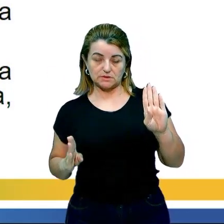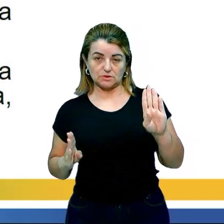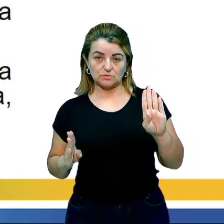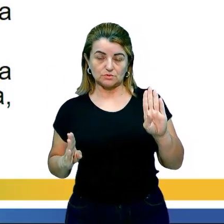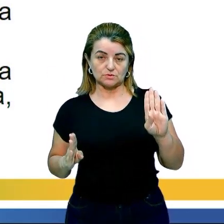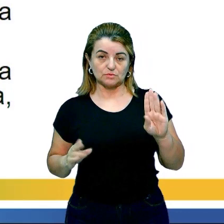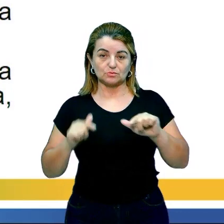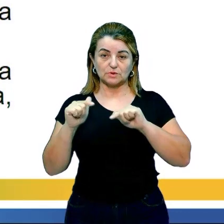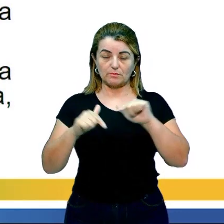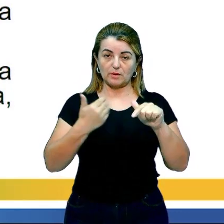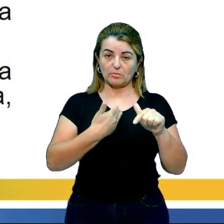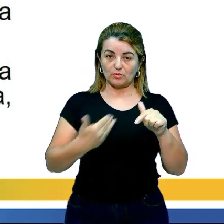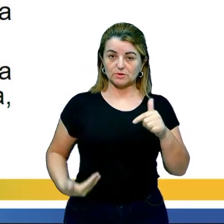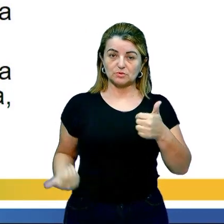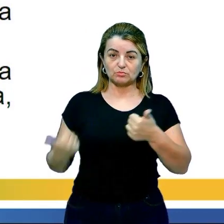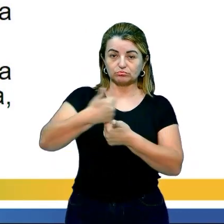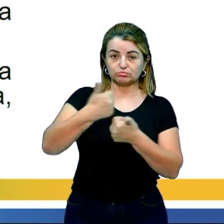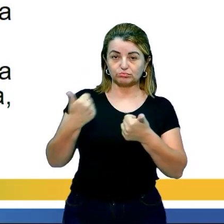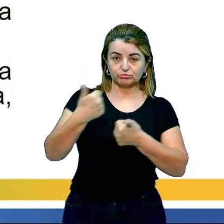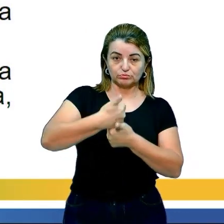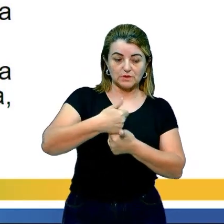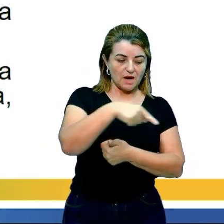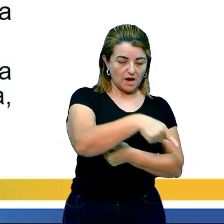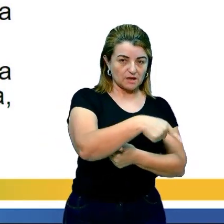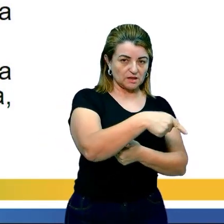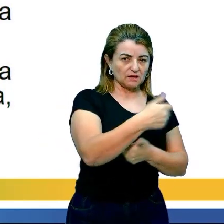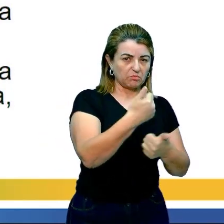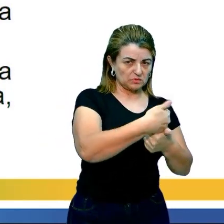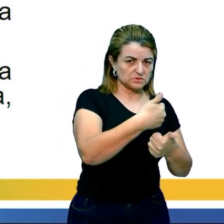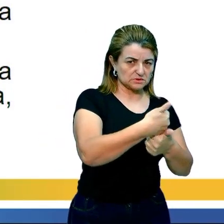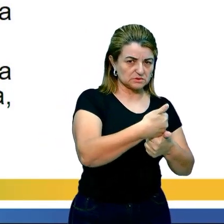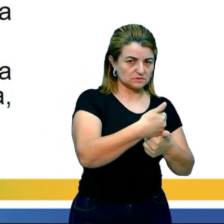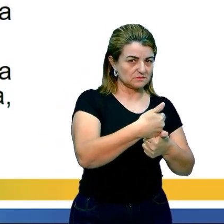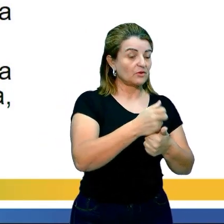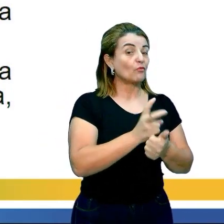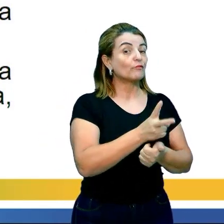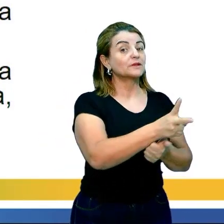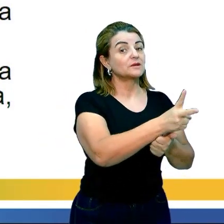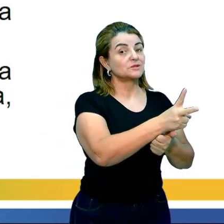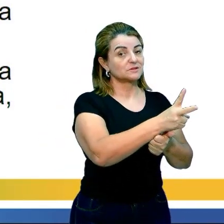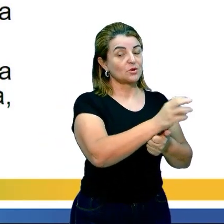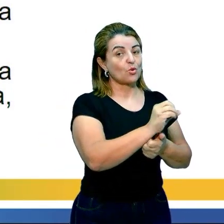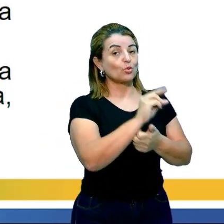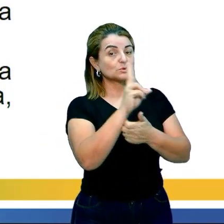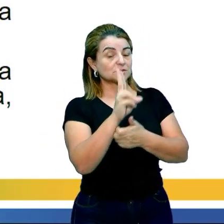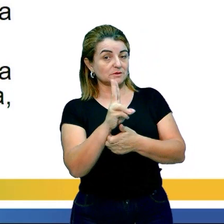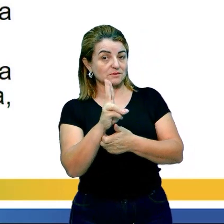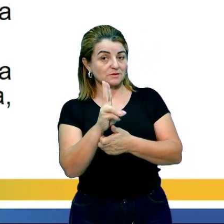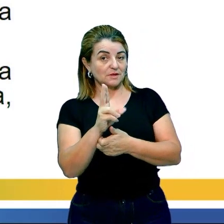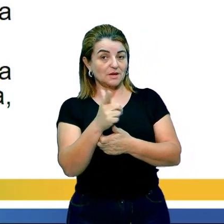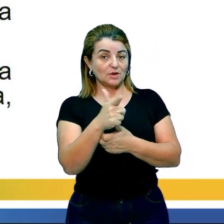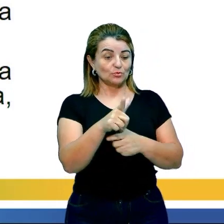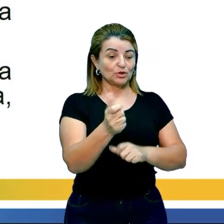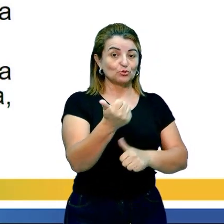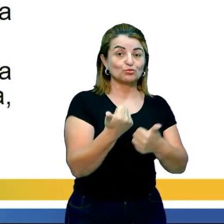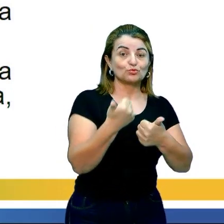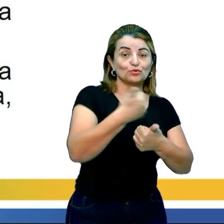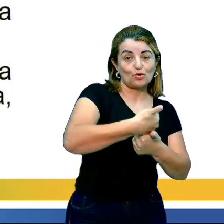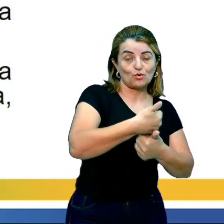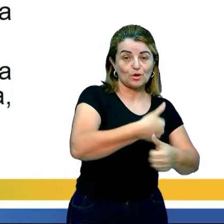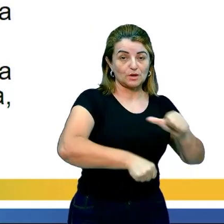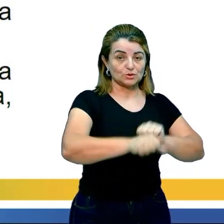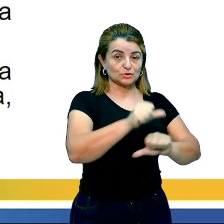políticos são rotativos enquanto em Atenas eram vitalícios ou seja sem alternância de